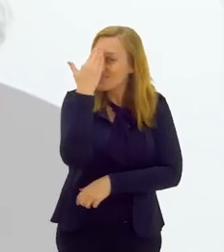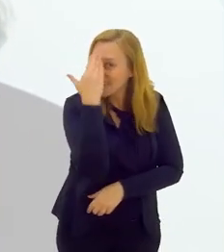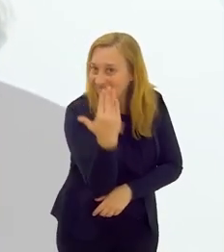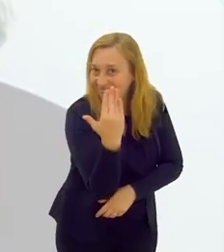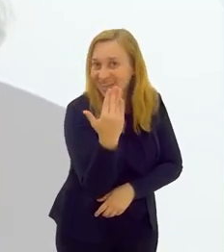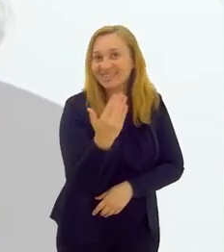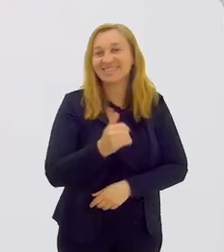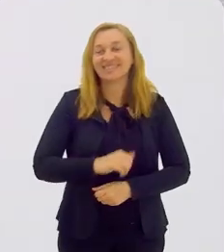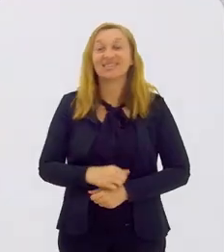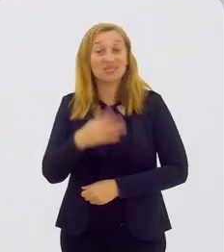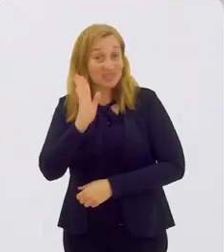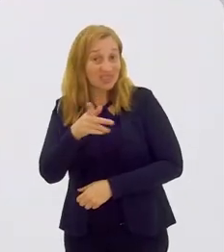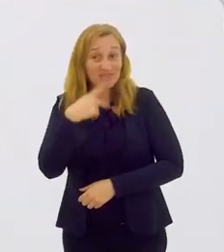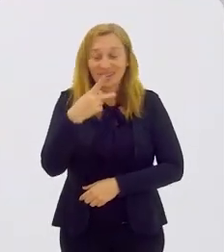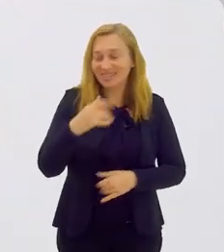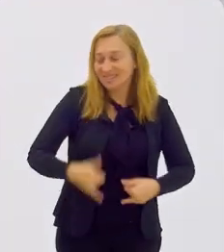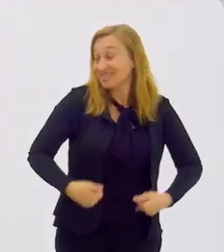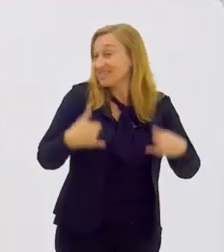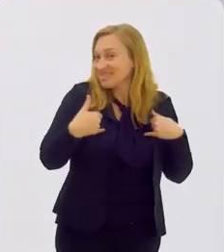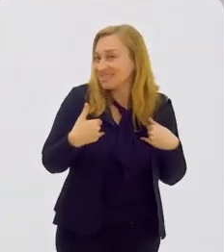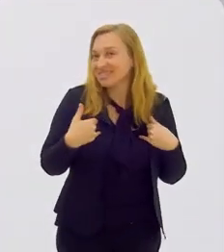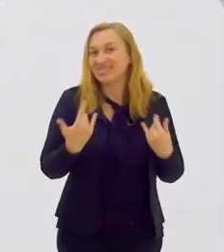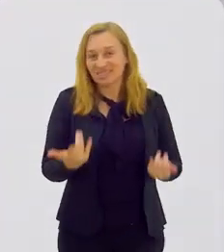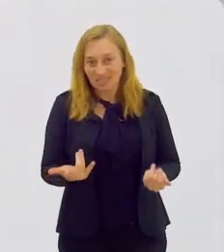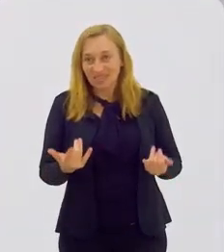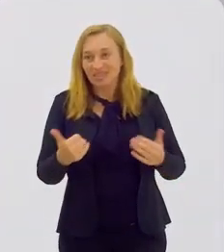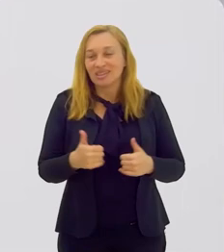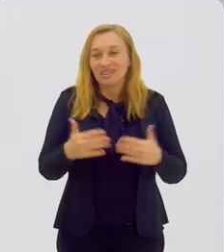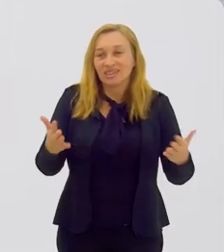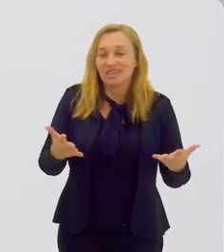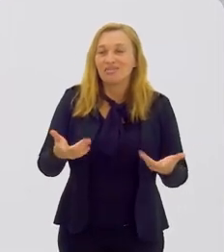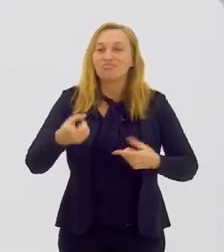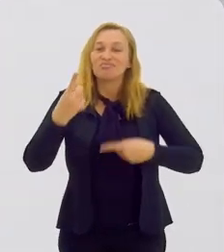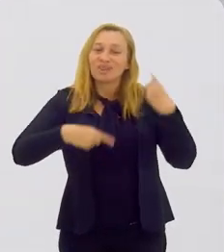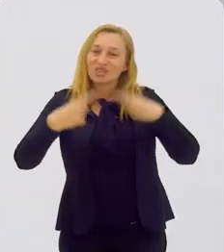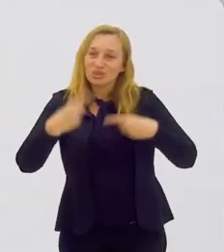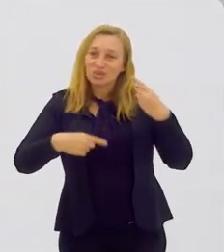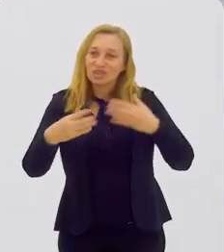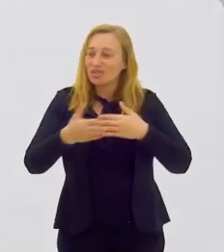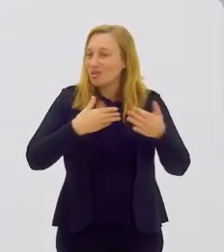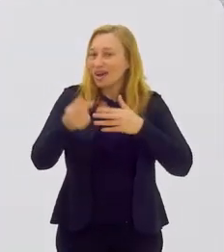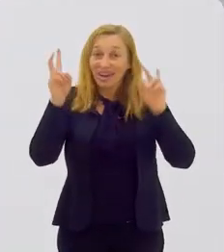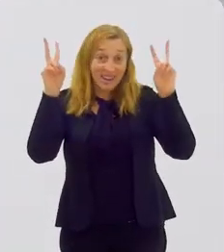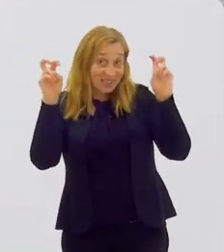nossos deputados. Eu que agradeço, como eu disse, é um privilégio, nós estamos de portas